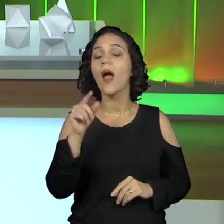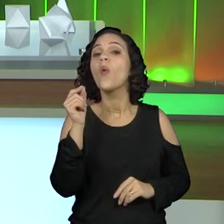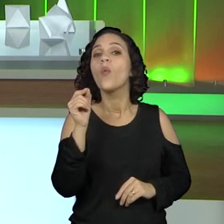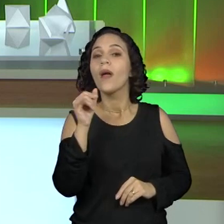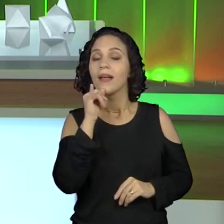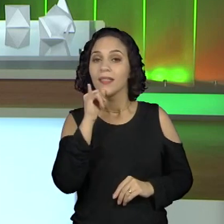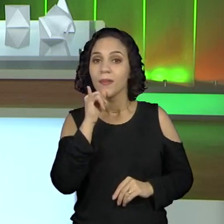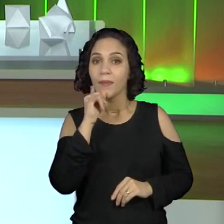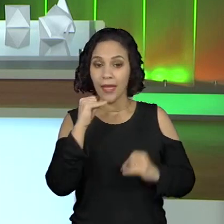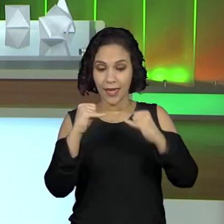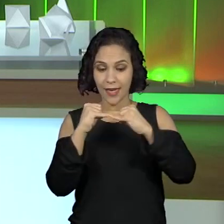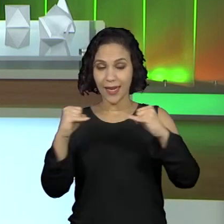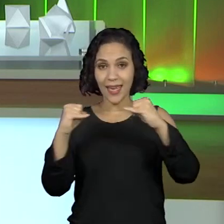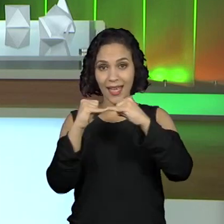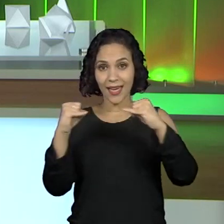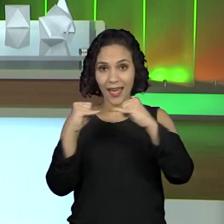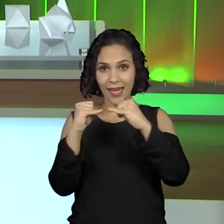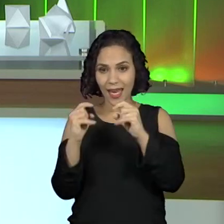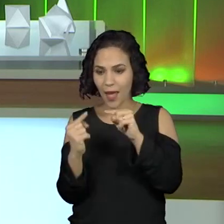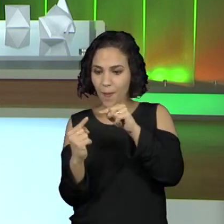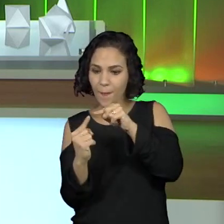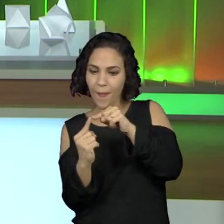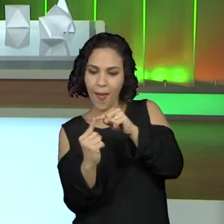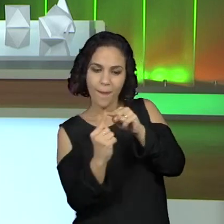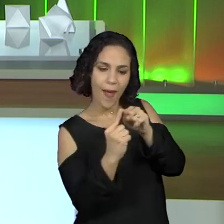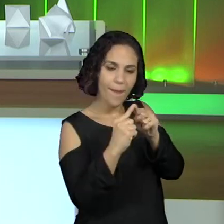das arestas, então. Vamos contar os vértices.